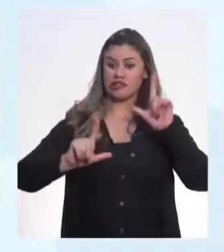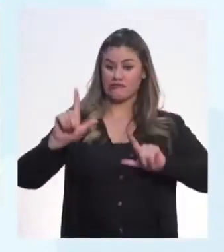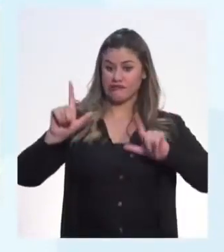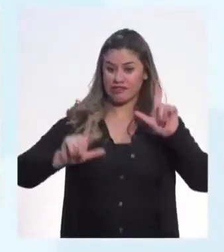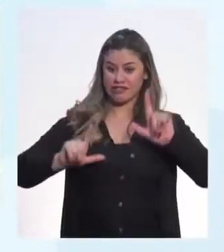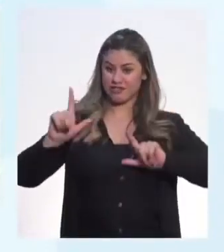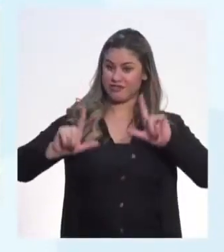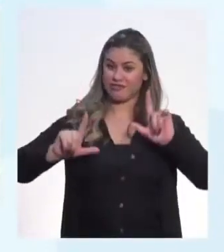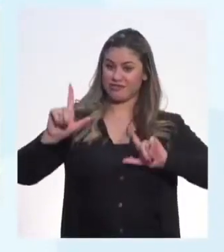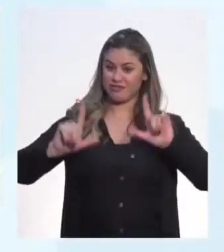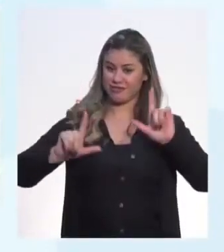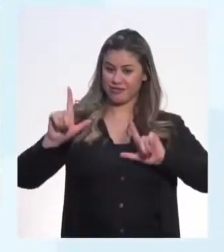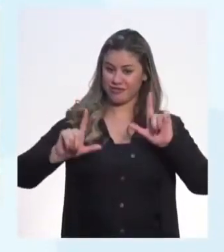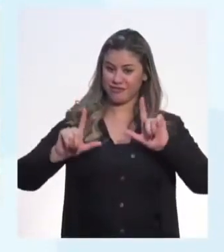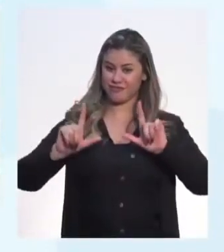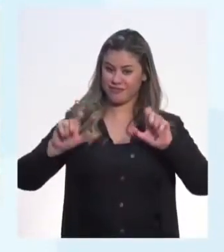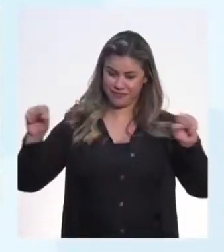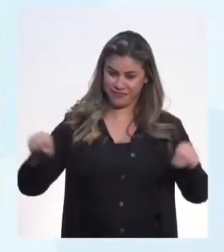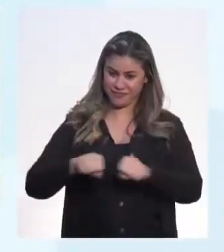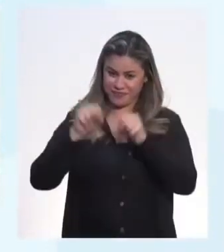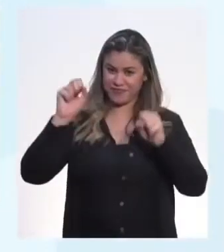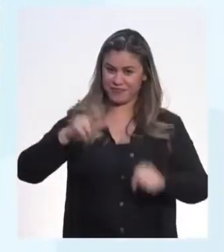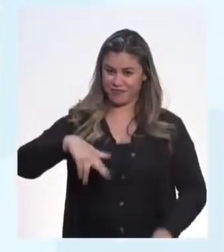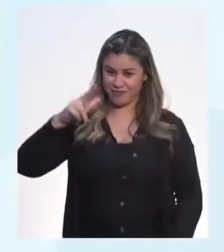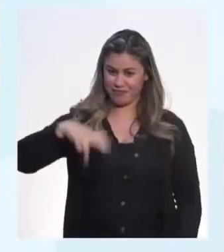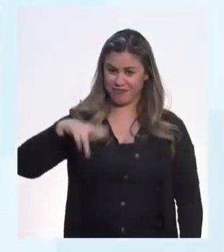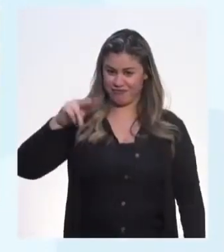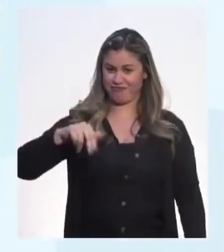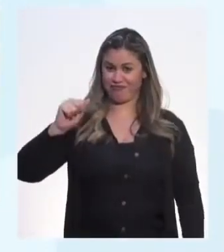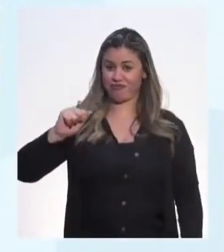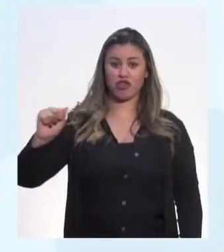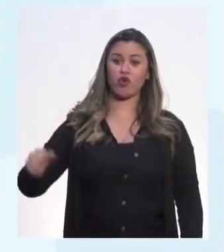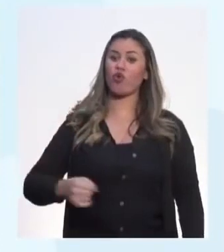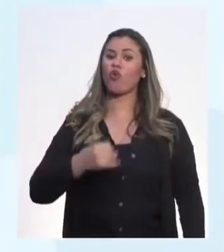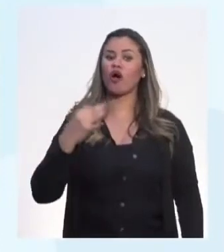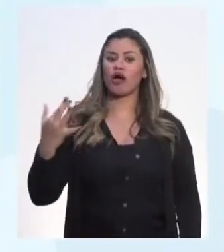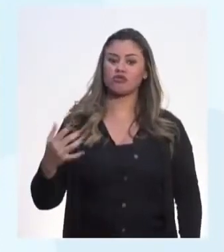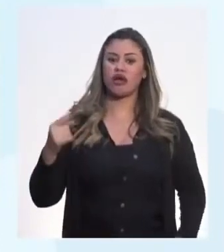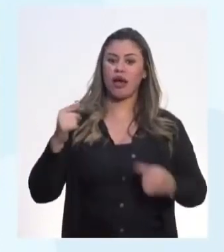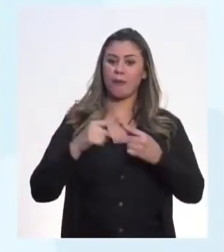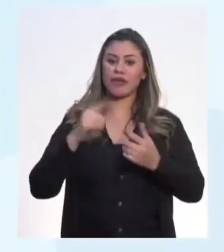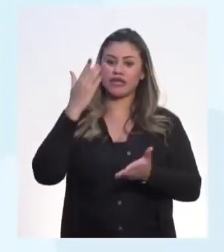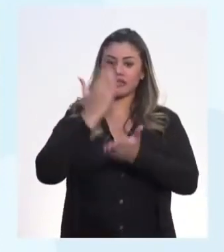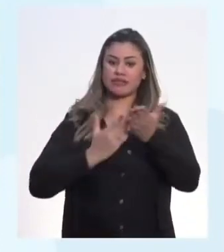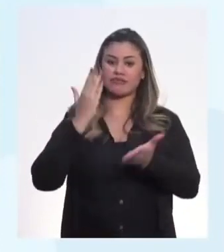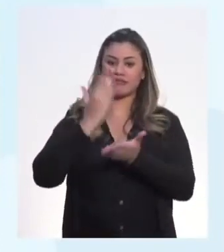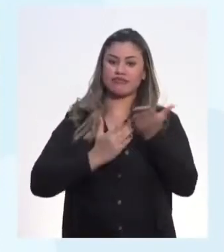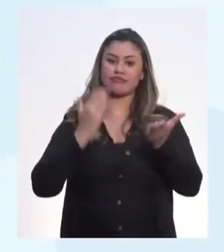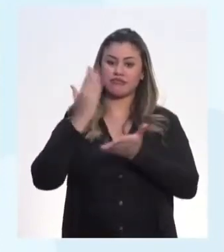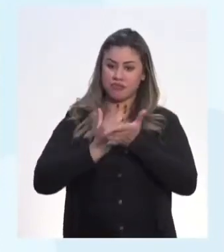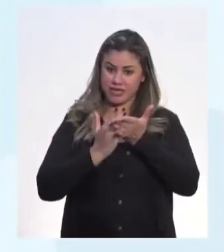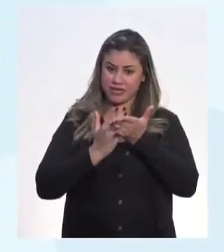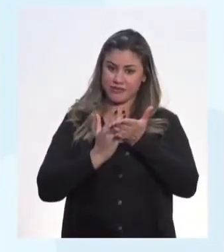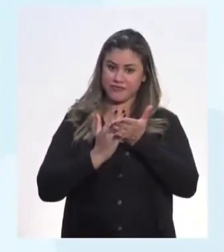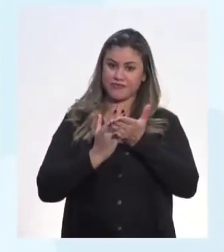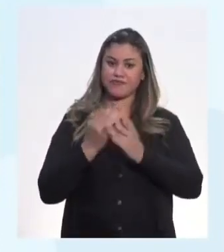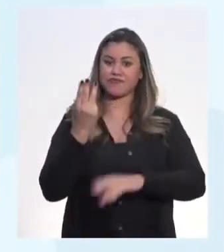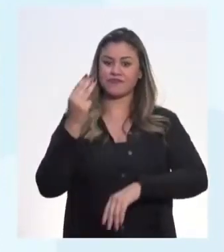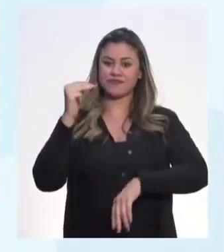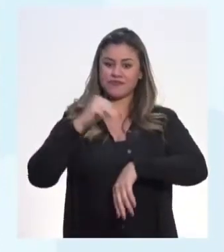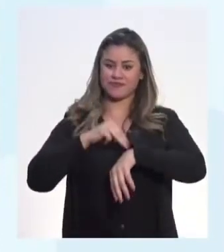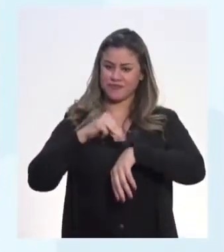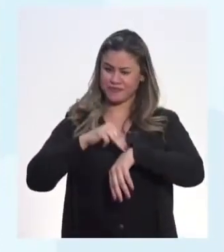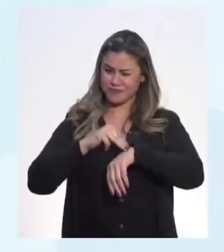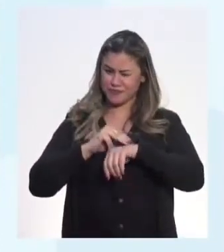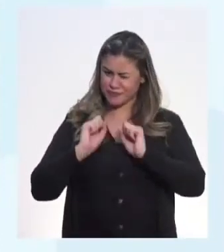nessa televisão que quebra nunca tô fazendo a compra a prazo Três